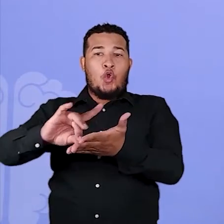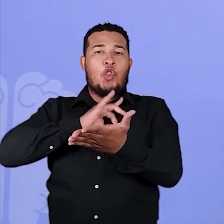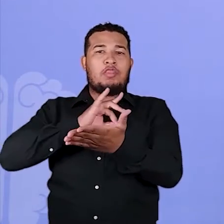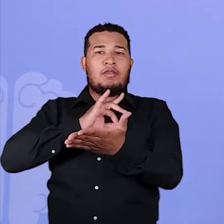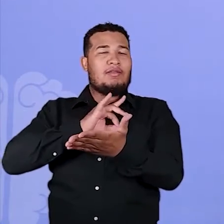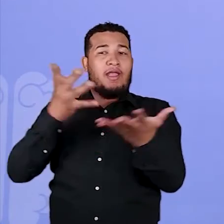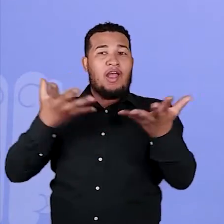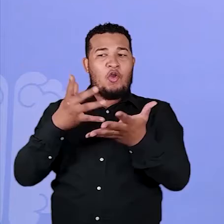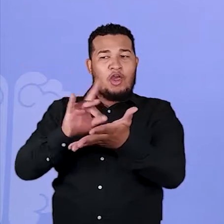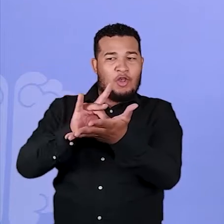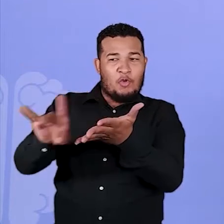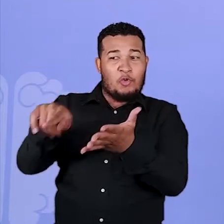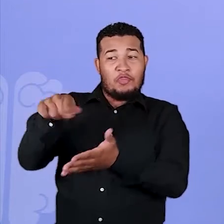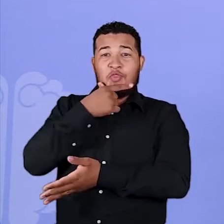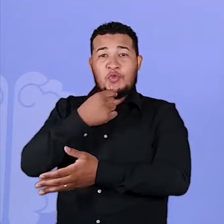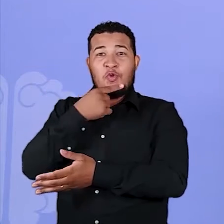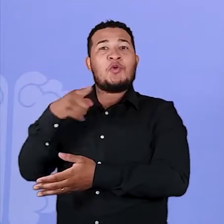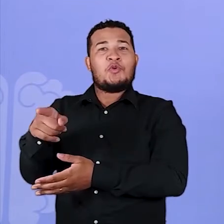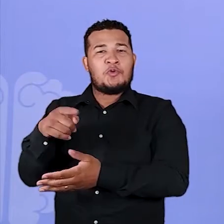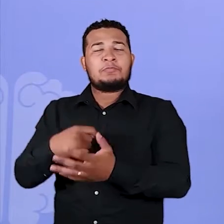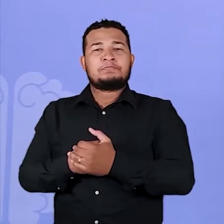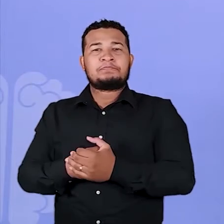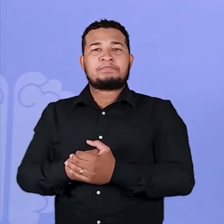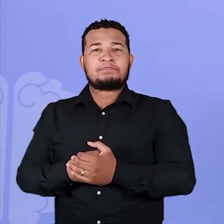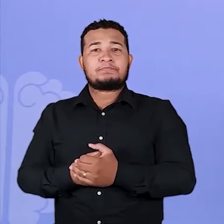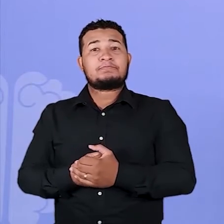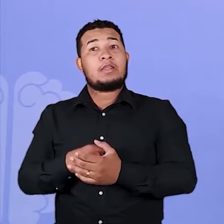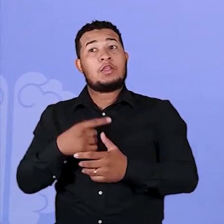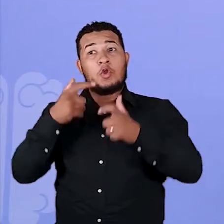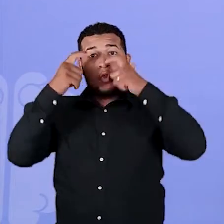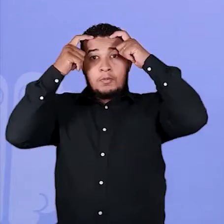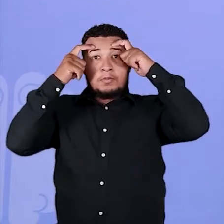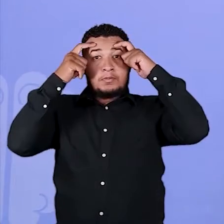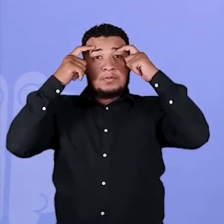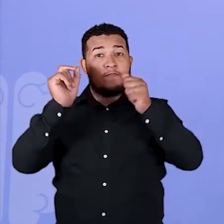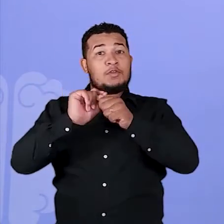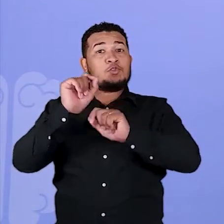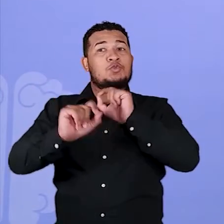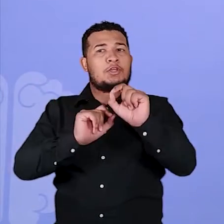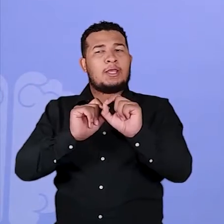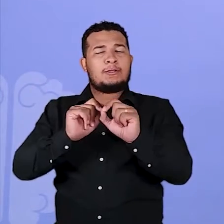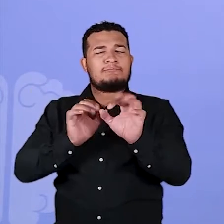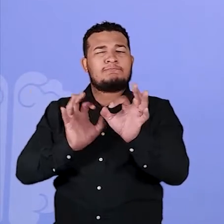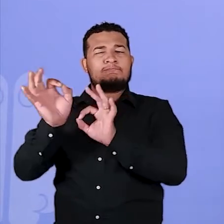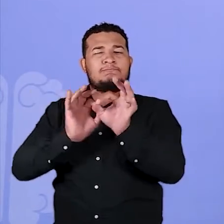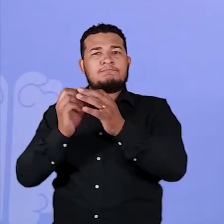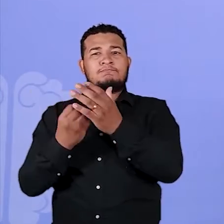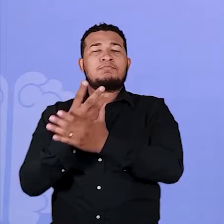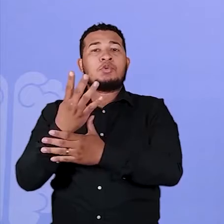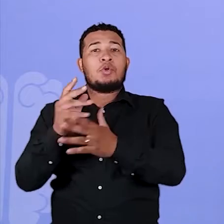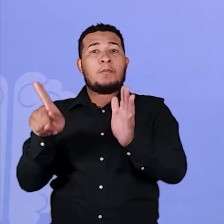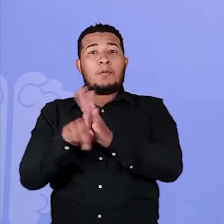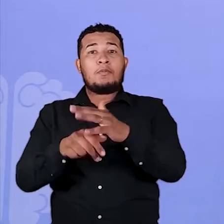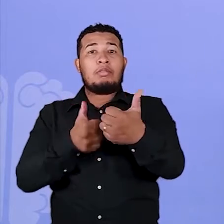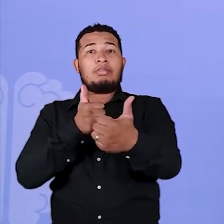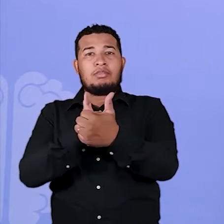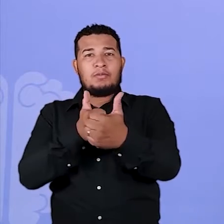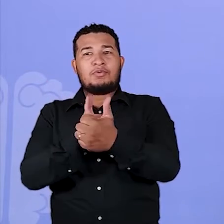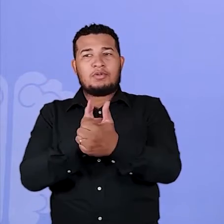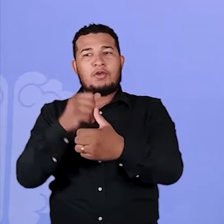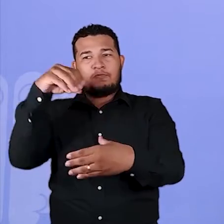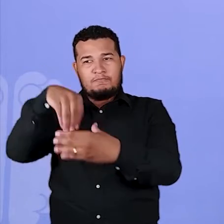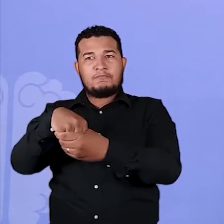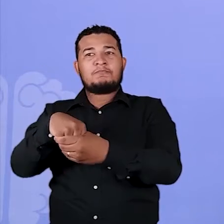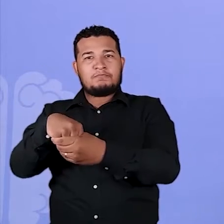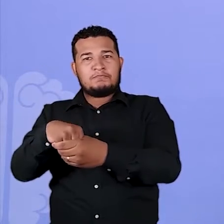não ia com a cara dele. O que o príncipe fez? Ele criou um tribunal